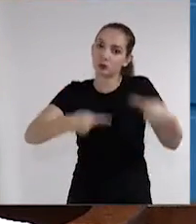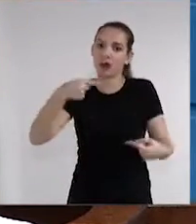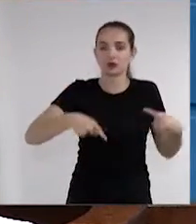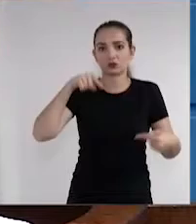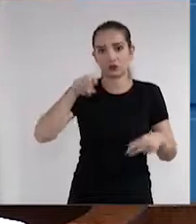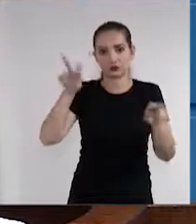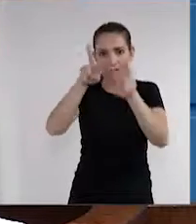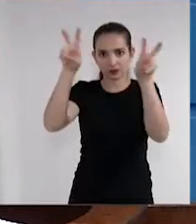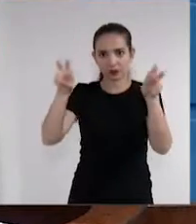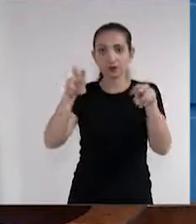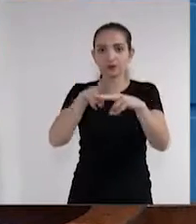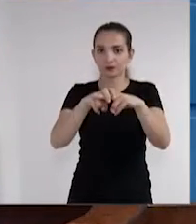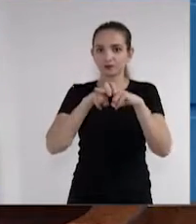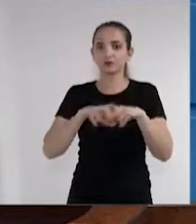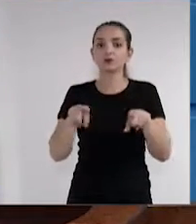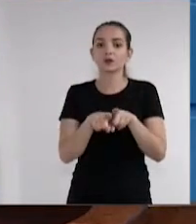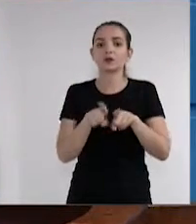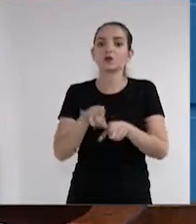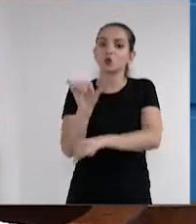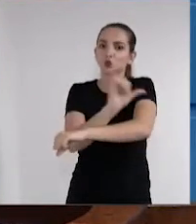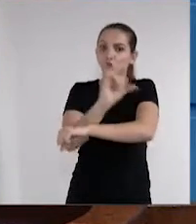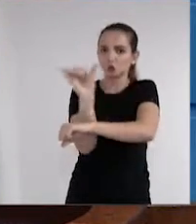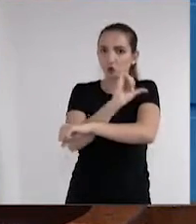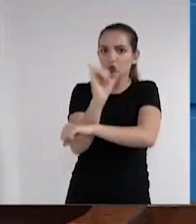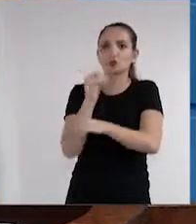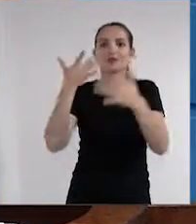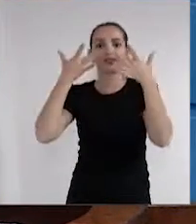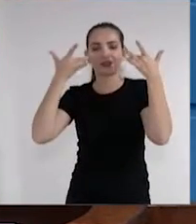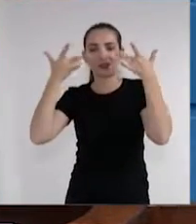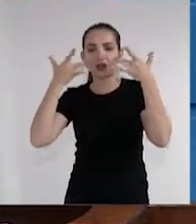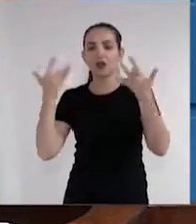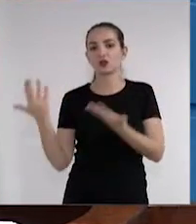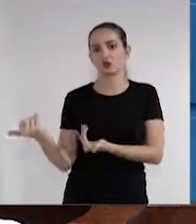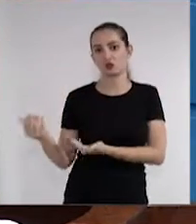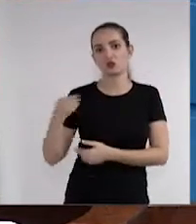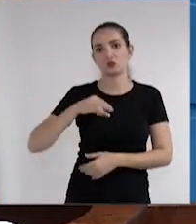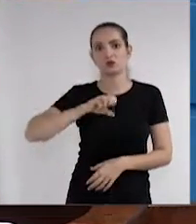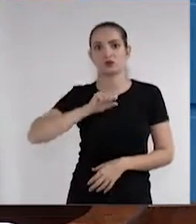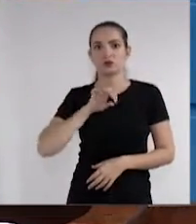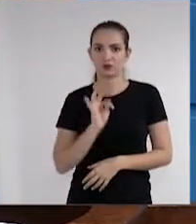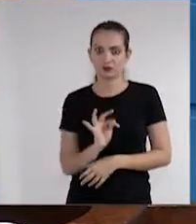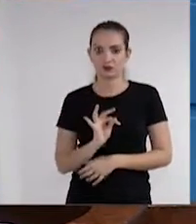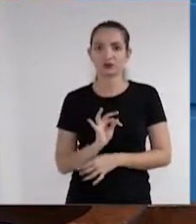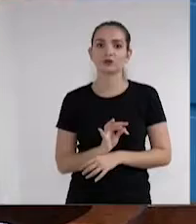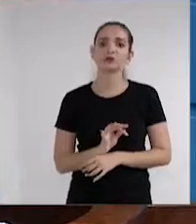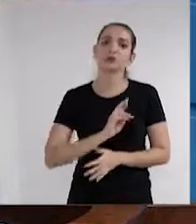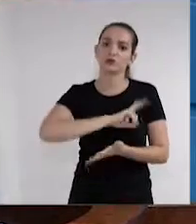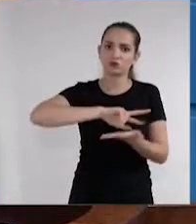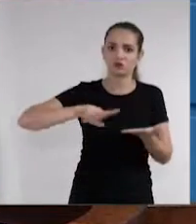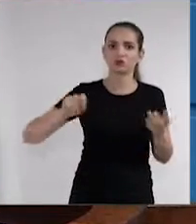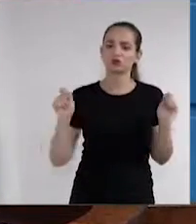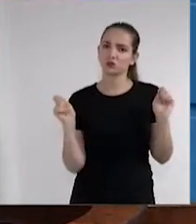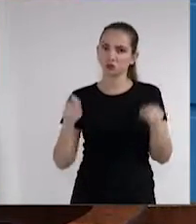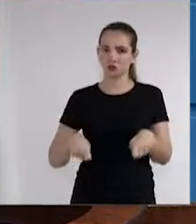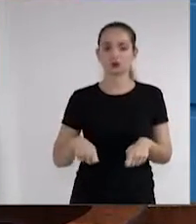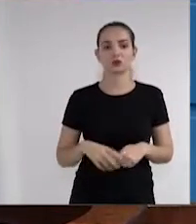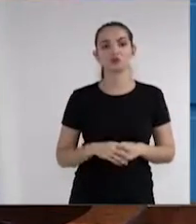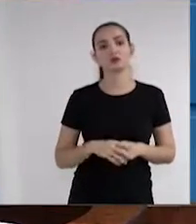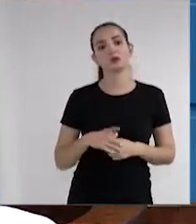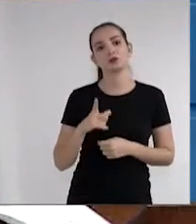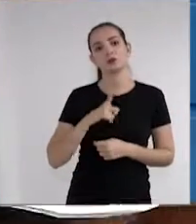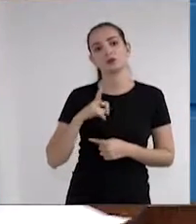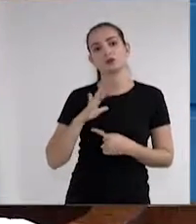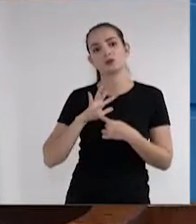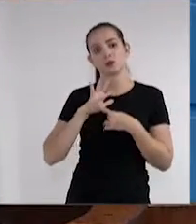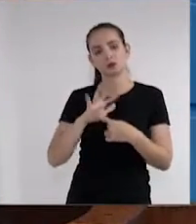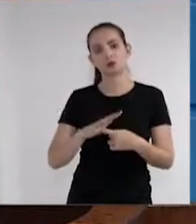tema, inclusive no YouTube, com peças teatrais, a juventude do MST, de uma forma muito competente,